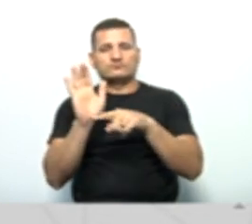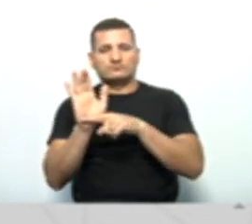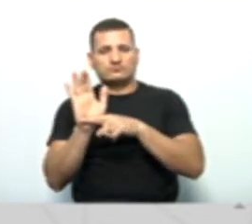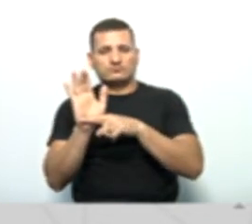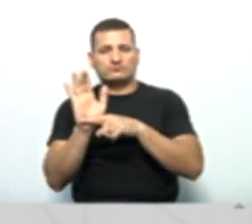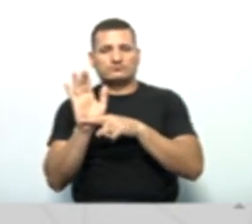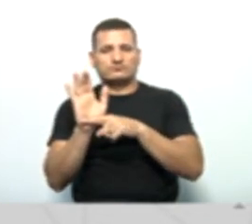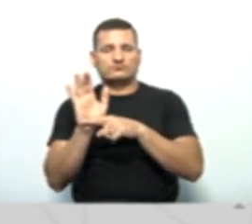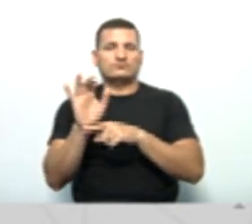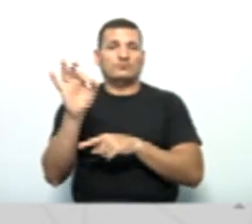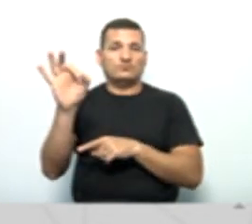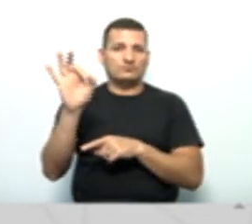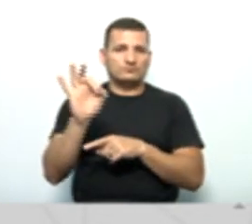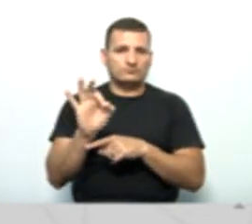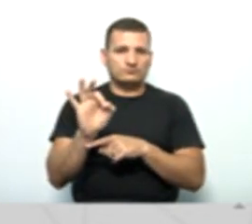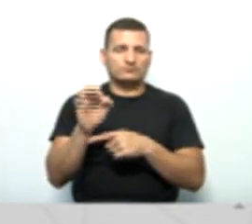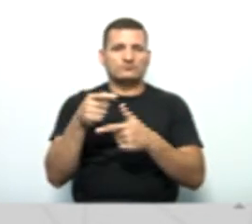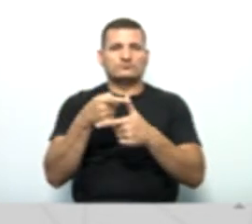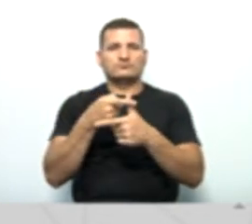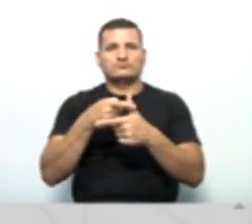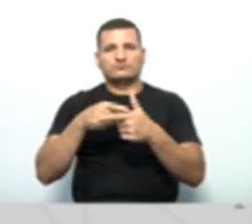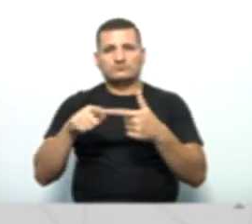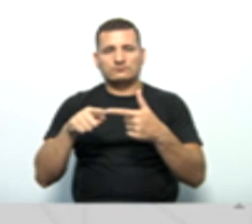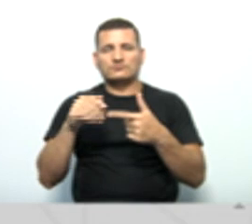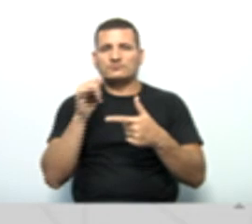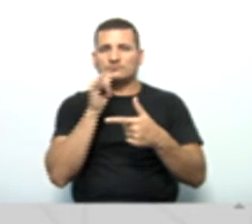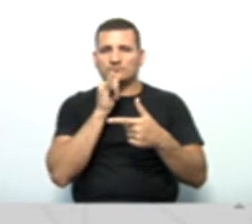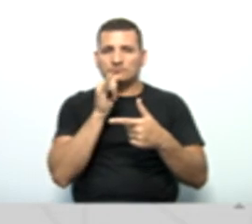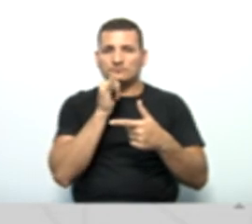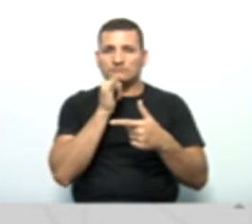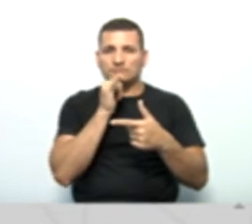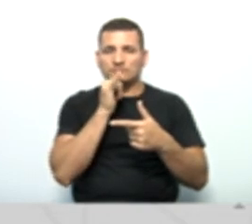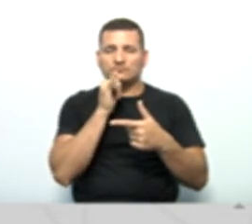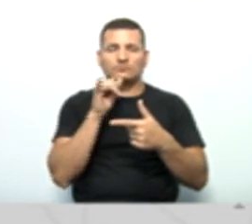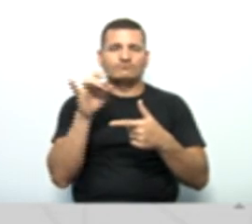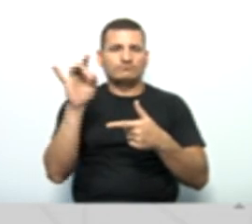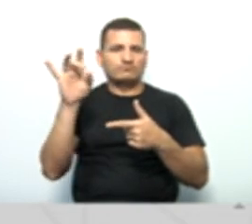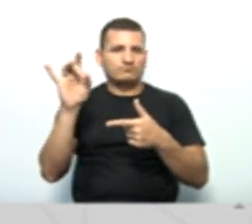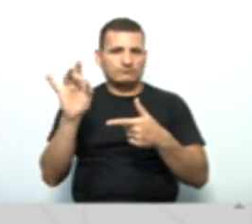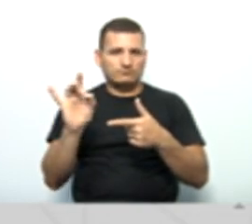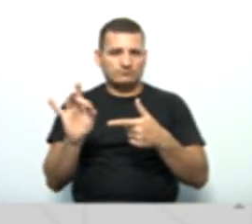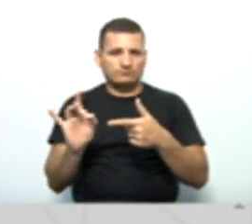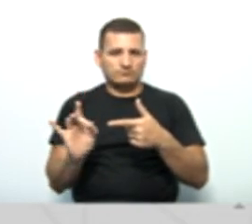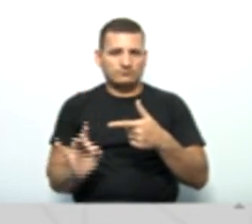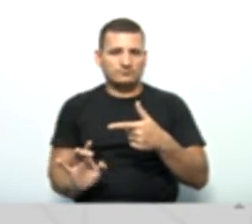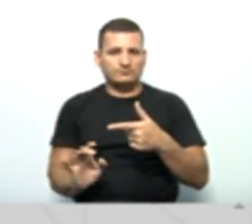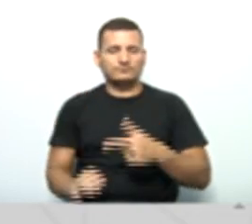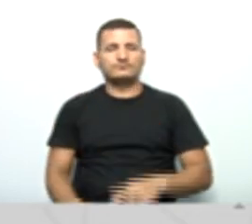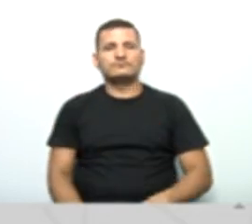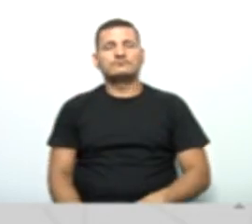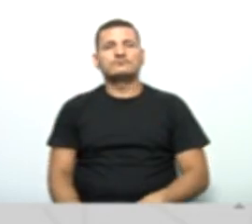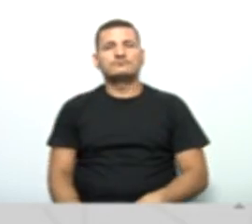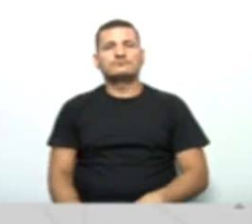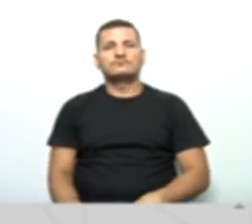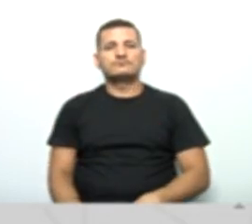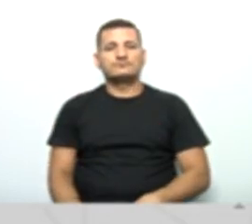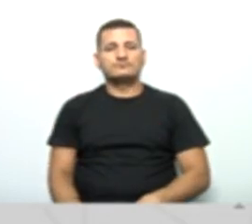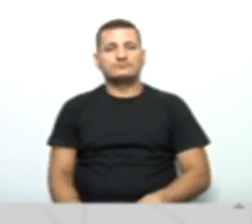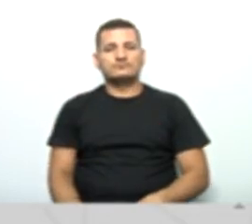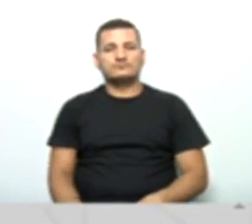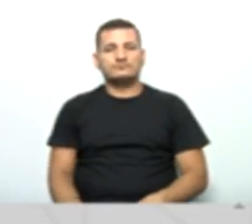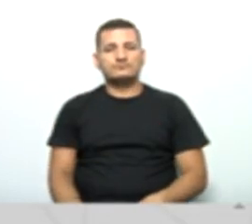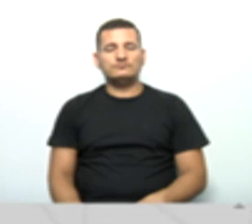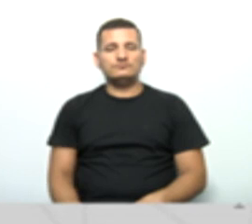e porcentagem, com um exemplo de cada um dos operadores. Será que eles acertaram, professor Ricardo?